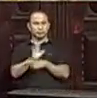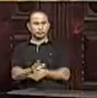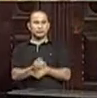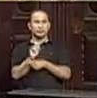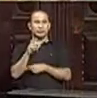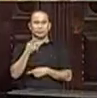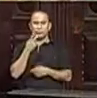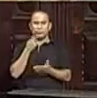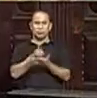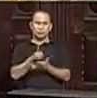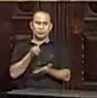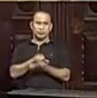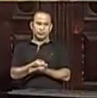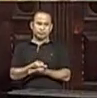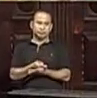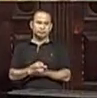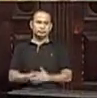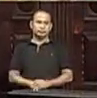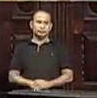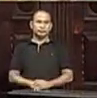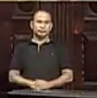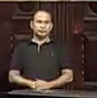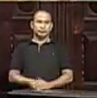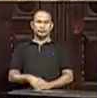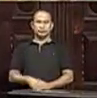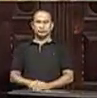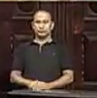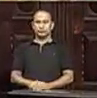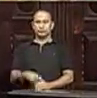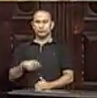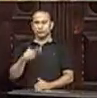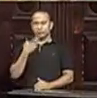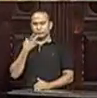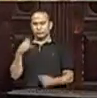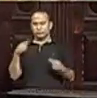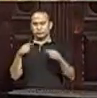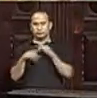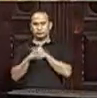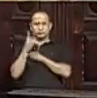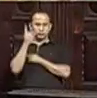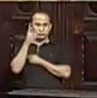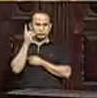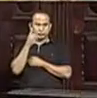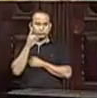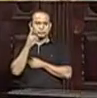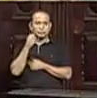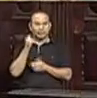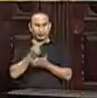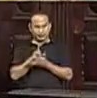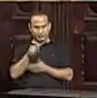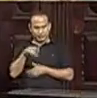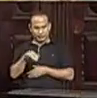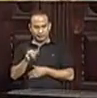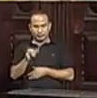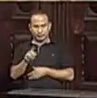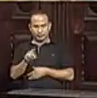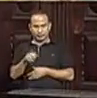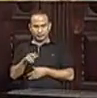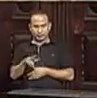ao que foi cobrado indevidamente. Então, é nessas palavras que eu queria colaborar com o deputado, dizer que nós devemos pagar, sim, o